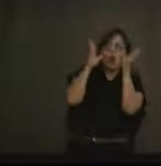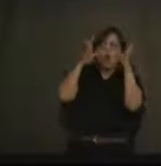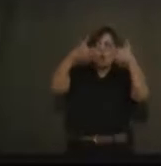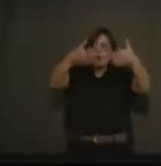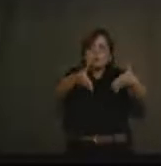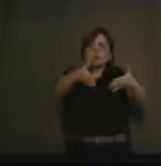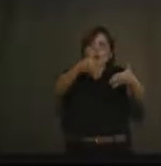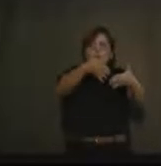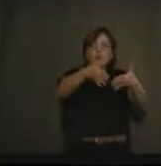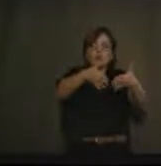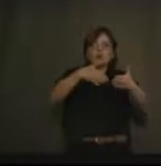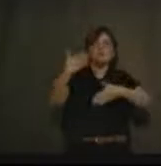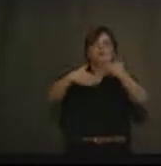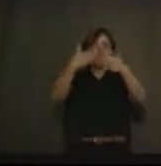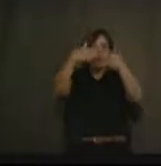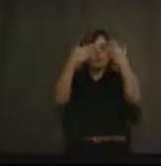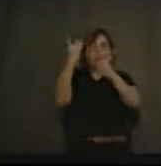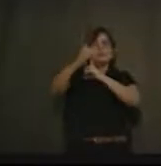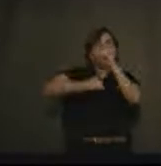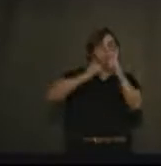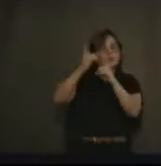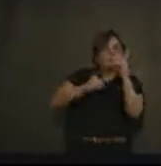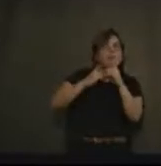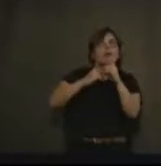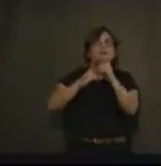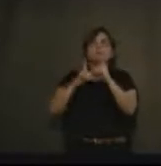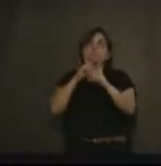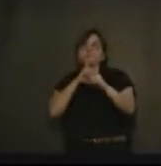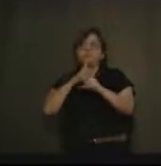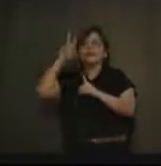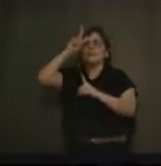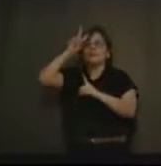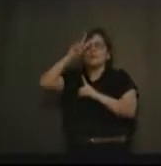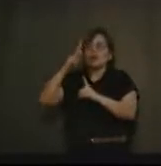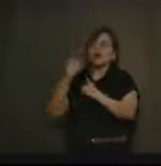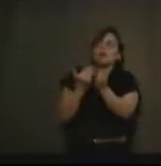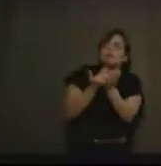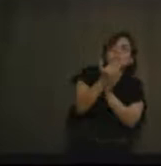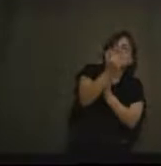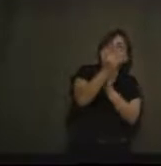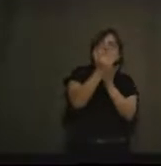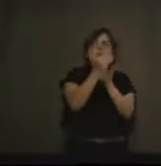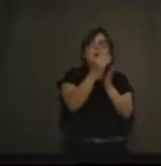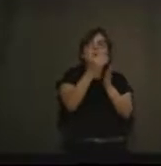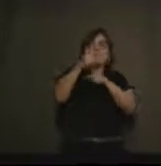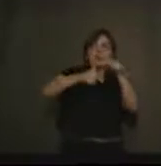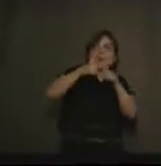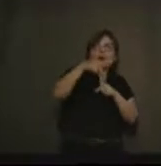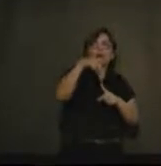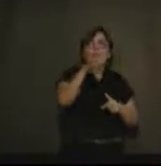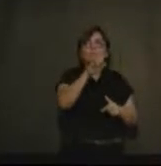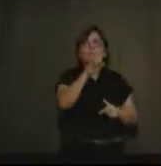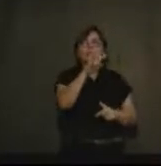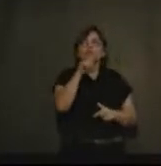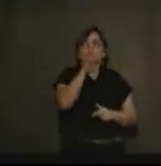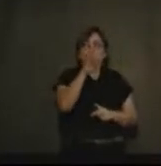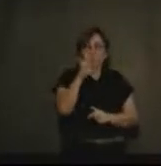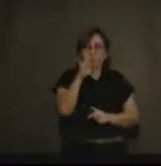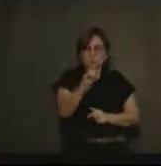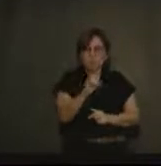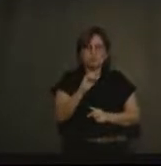com uma reputação internacional, a partir do trabalho do Peixoto, depois do Jacob Palles, Ricardo Manier, Wellington de Mello,